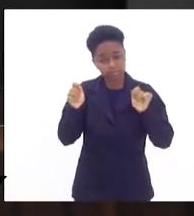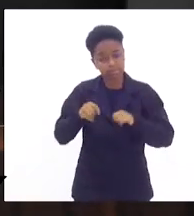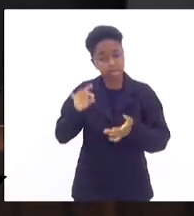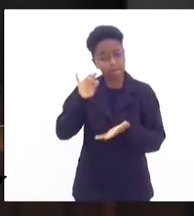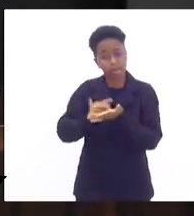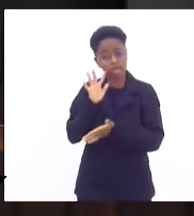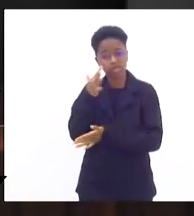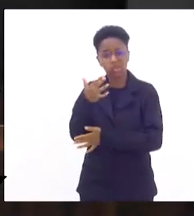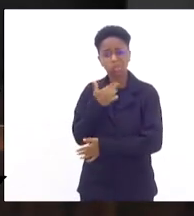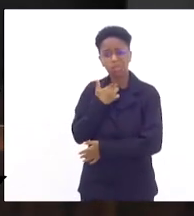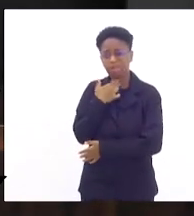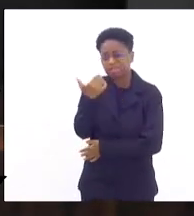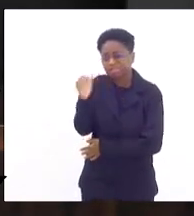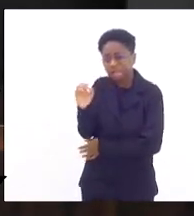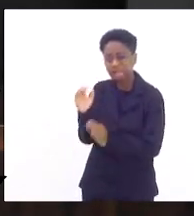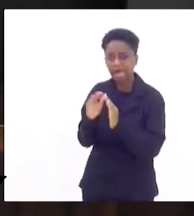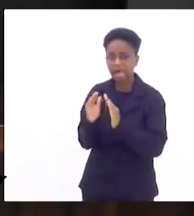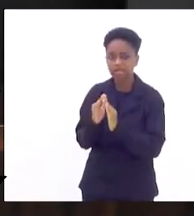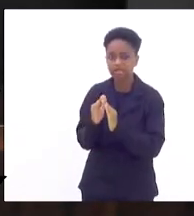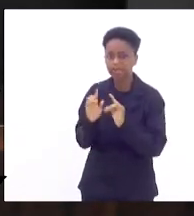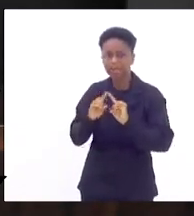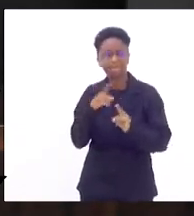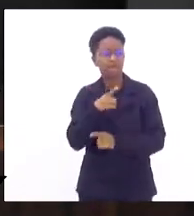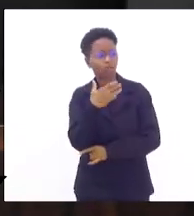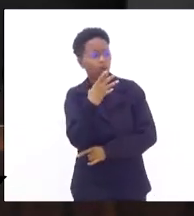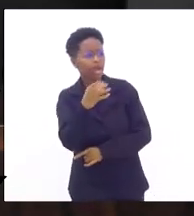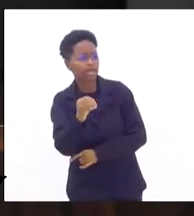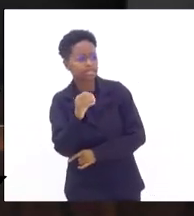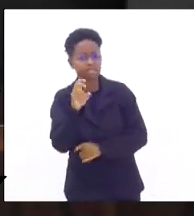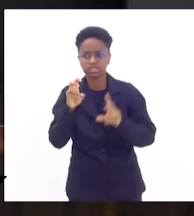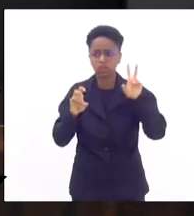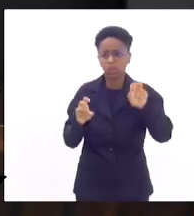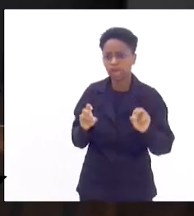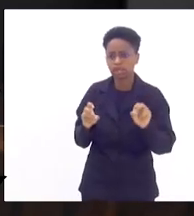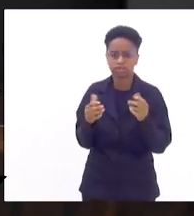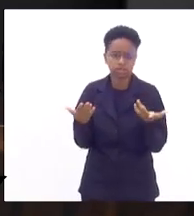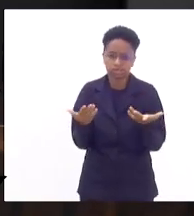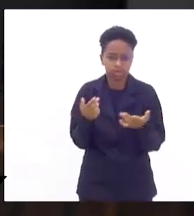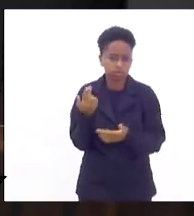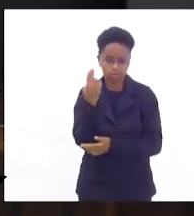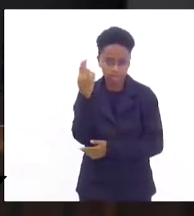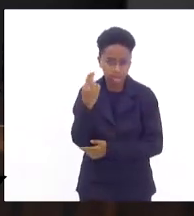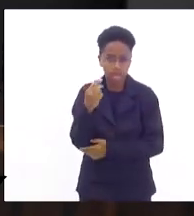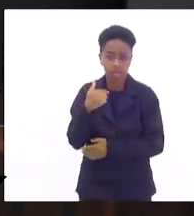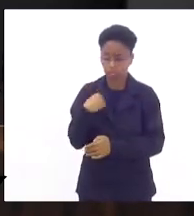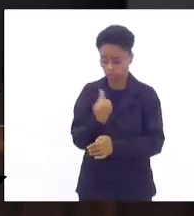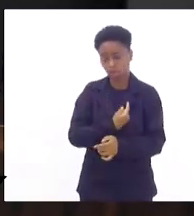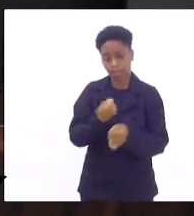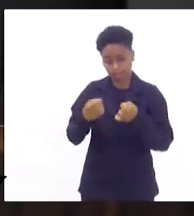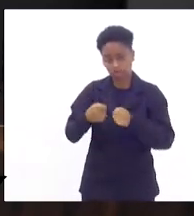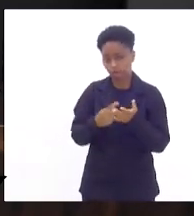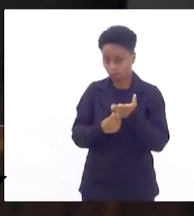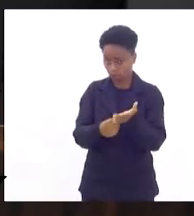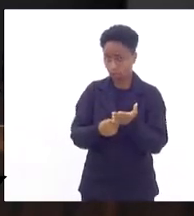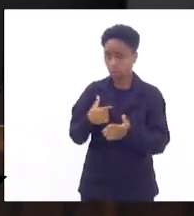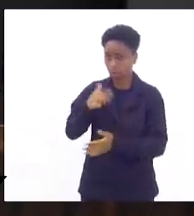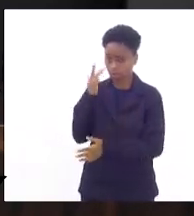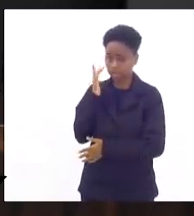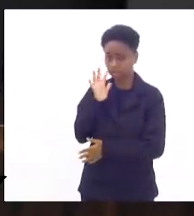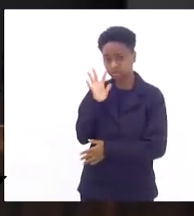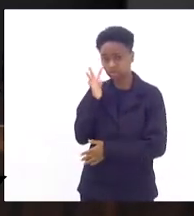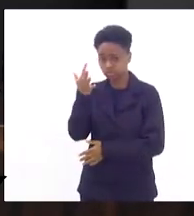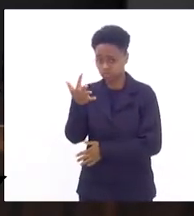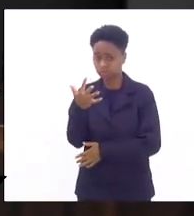podemos estipular 10 casas, e sendo que tem 40, tem 50 casas. Então, vamos como um acordo. Eu até acho que é uma